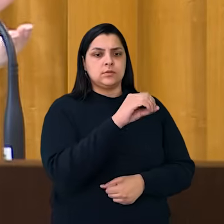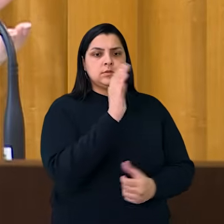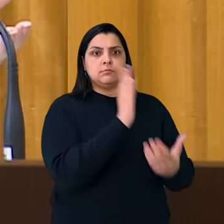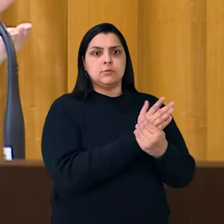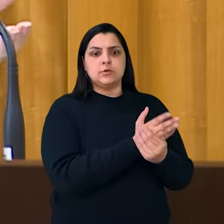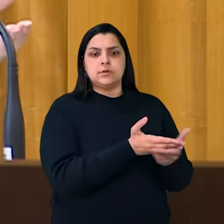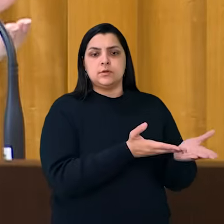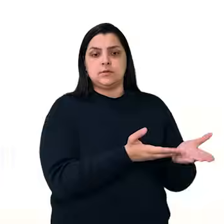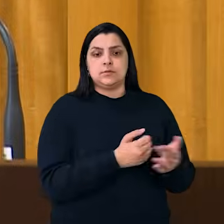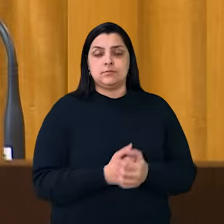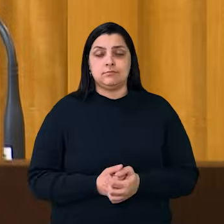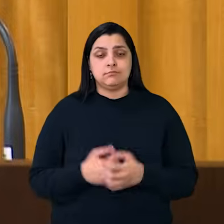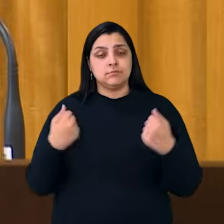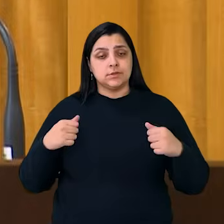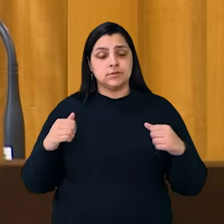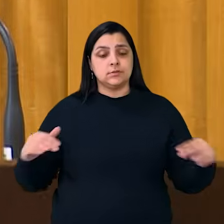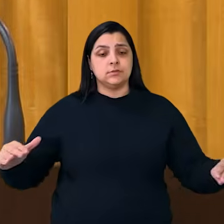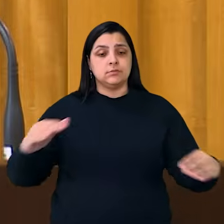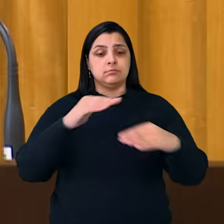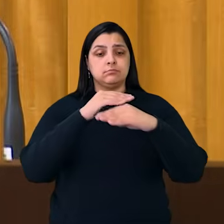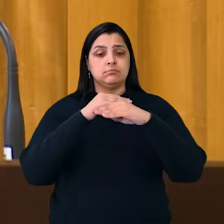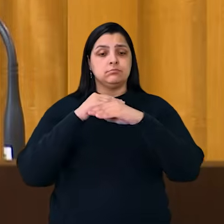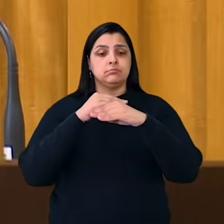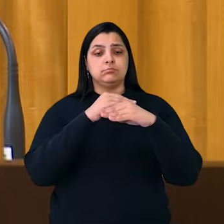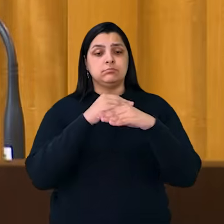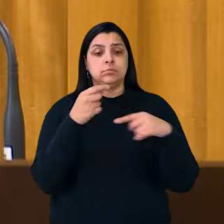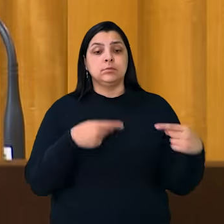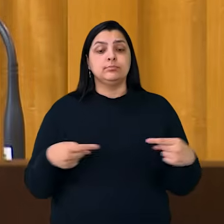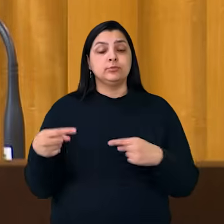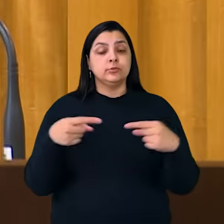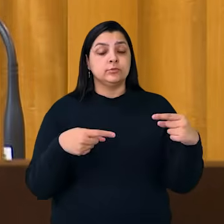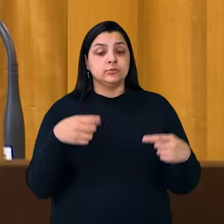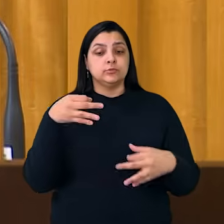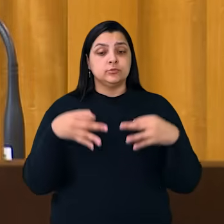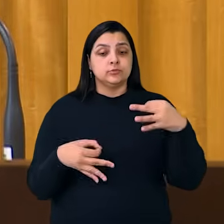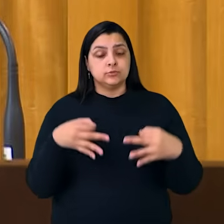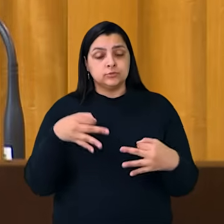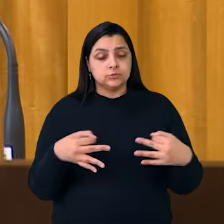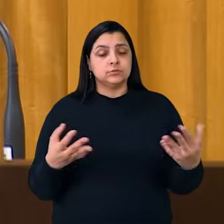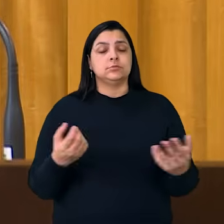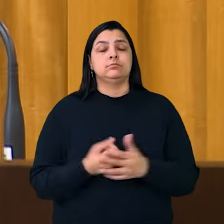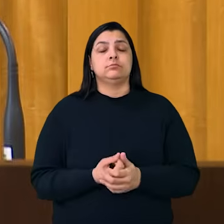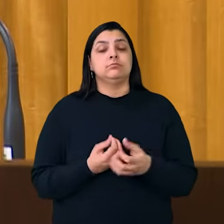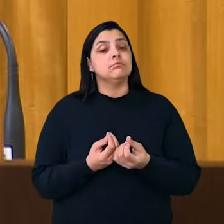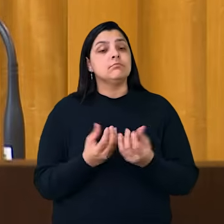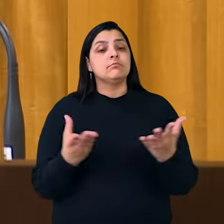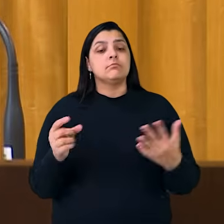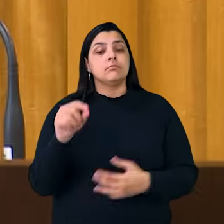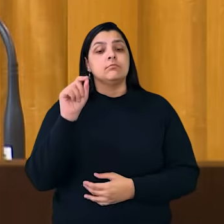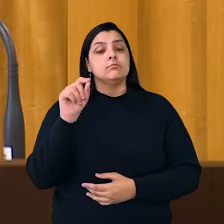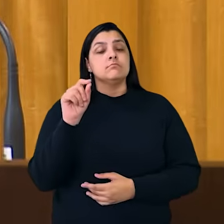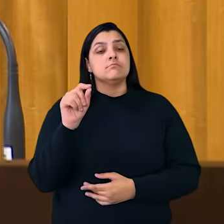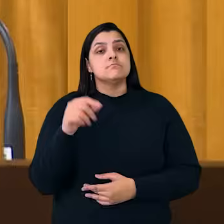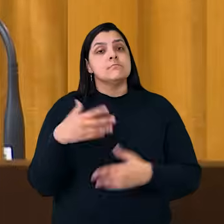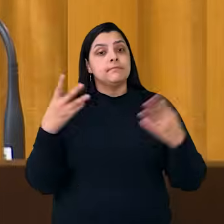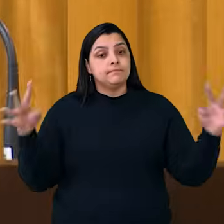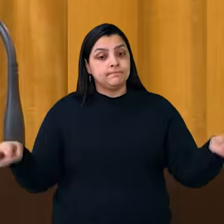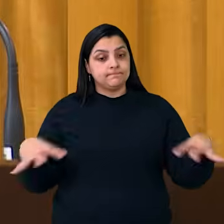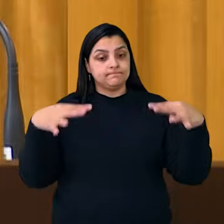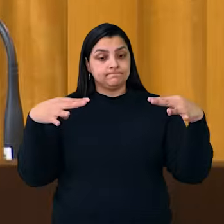170 processos. A equalização chega como uma política judiciária e ela vai permitindo que um tipo